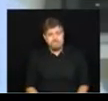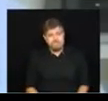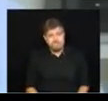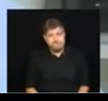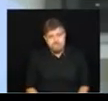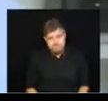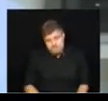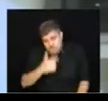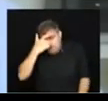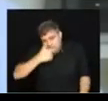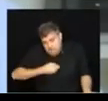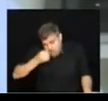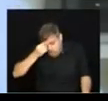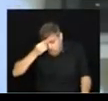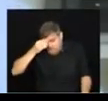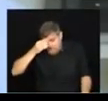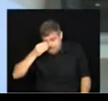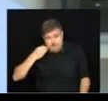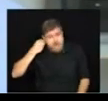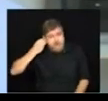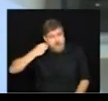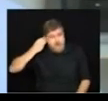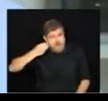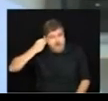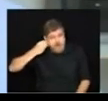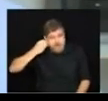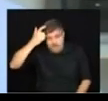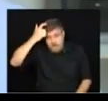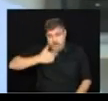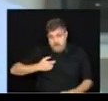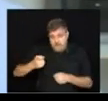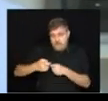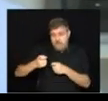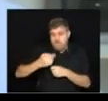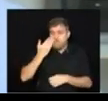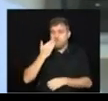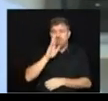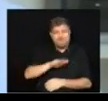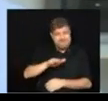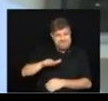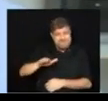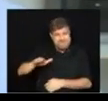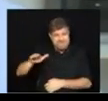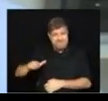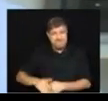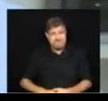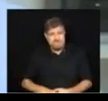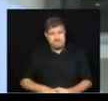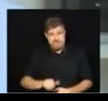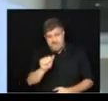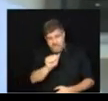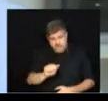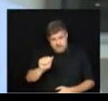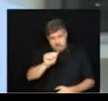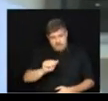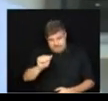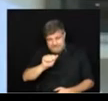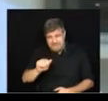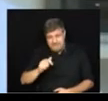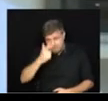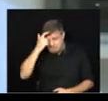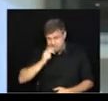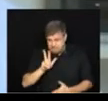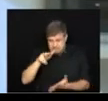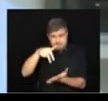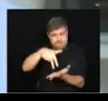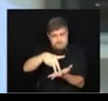Pelo meu conhecimento, eu sou um pediatra, não é? E dentro da sociedade, e tivemos